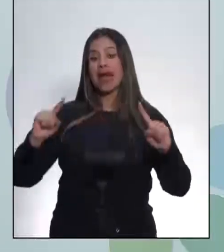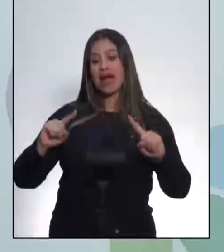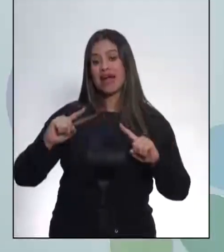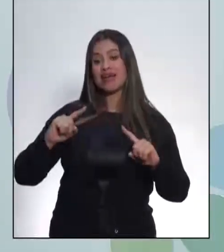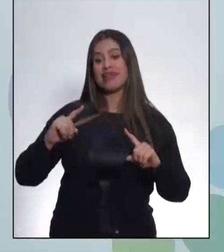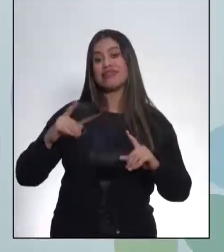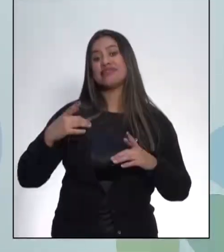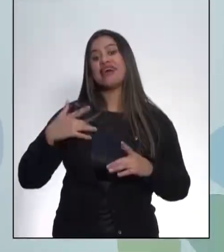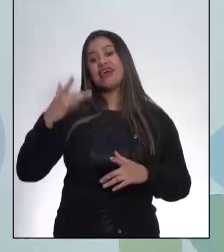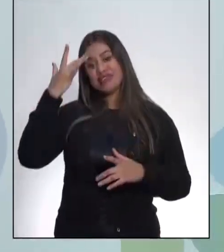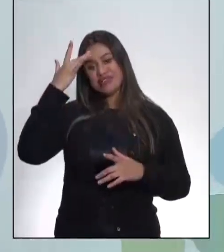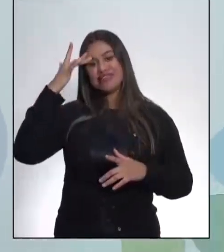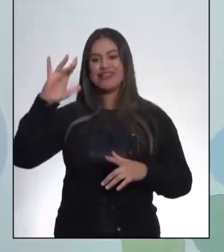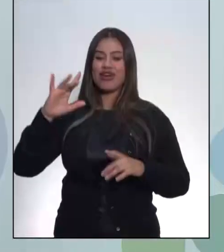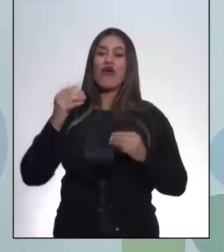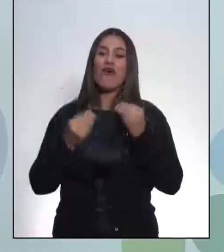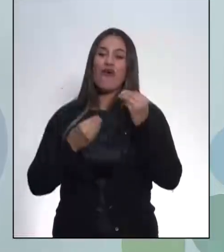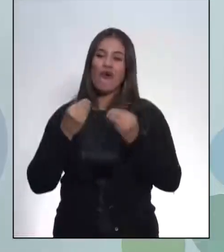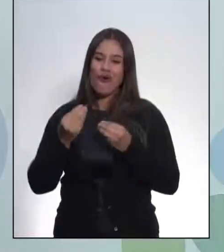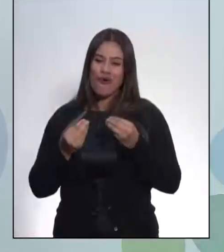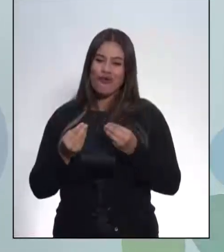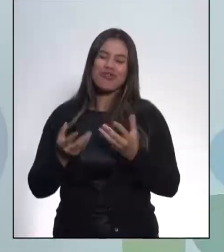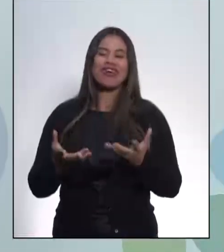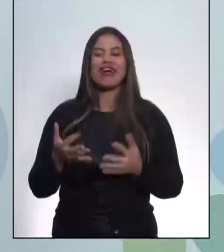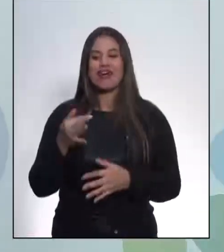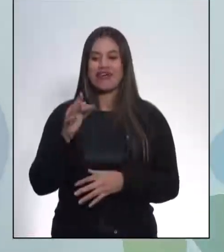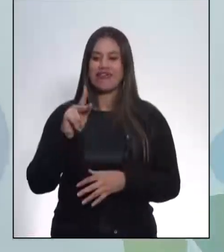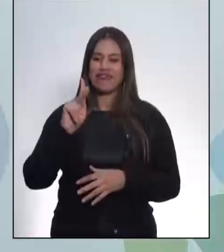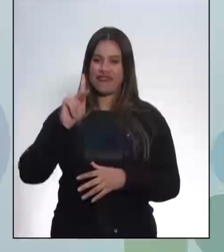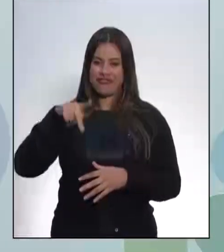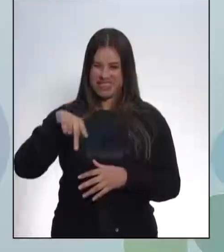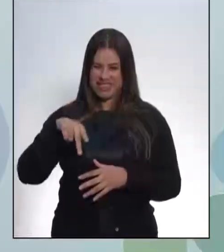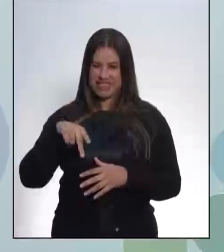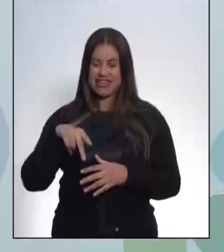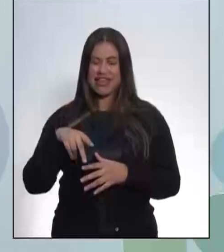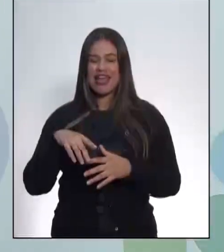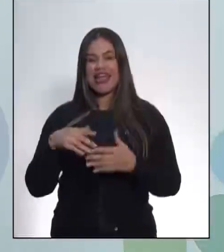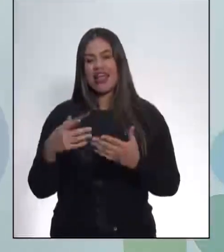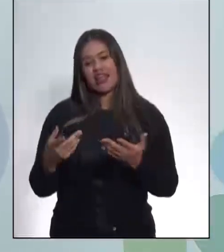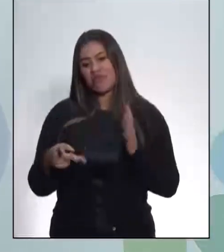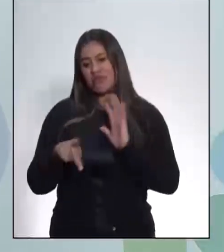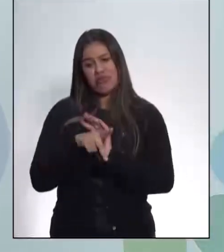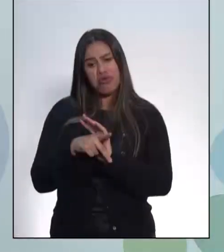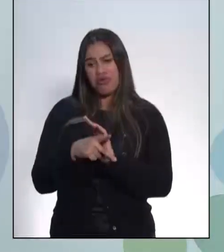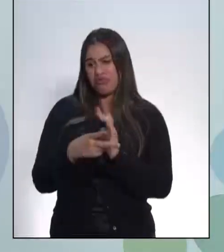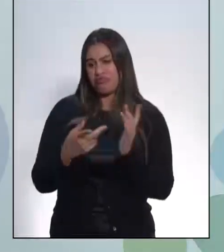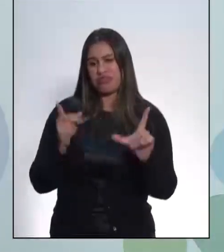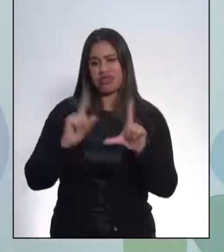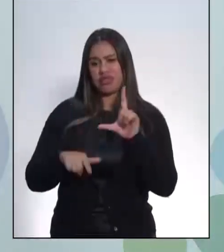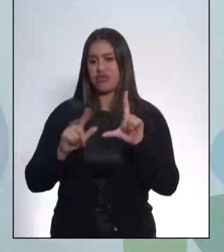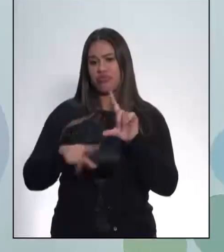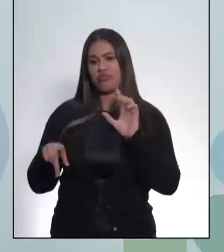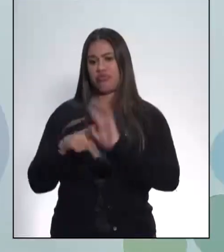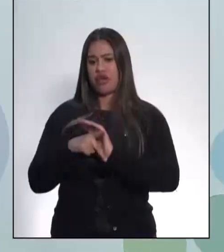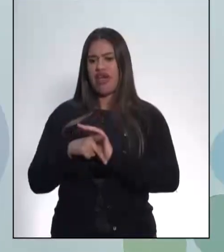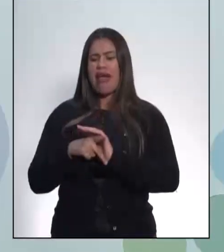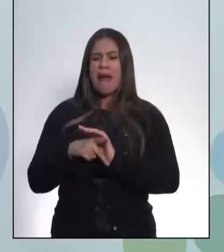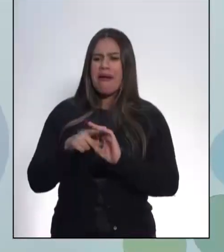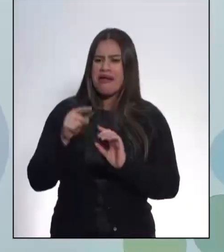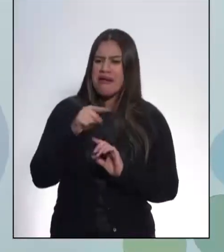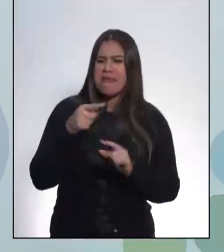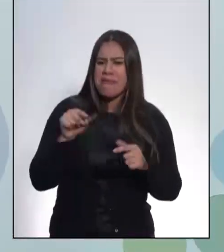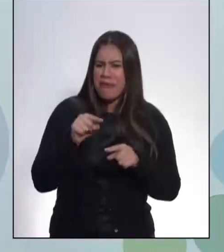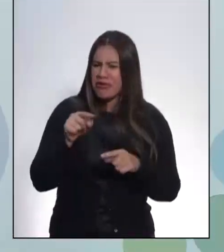sabem eles que a gente vai até o chão. Funk é muito do seu universo. Pode cair a letra de um funk. E, professor, e funk é cultura?